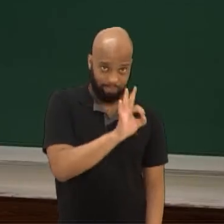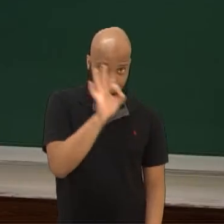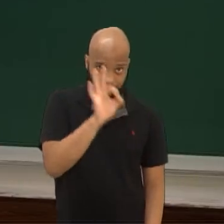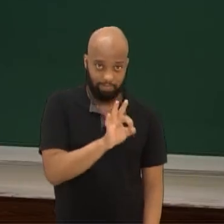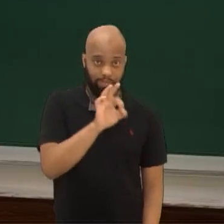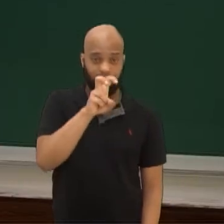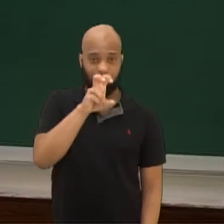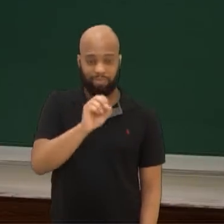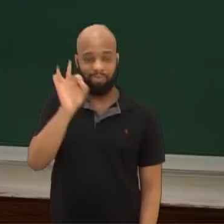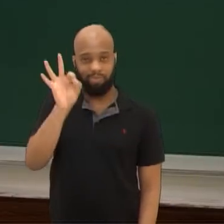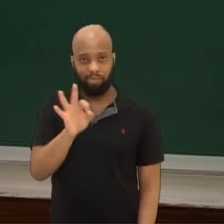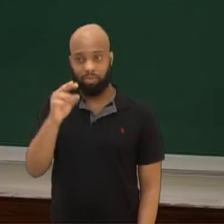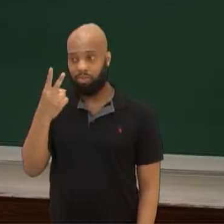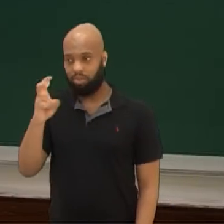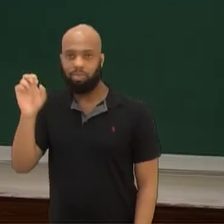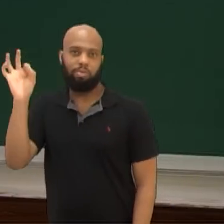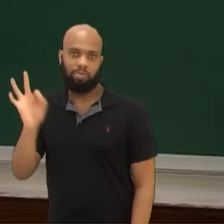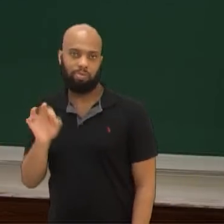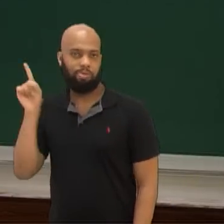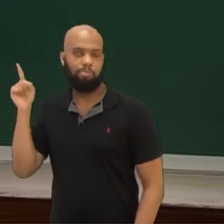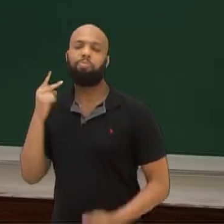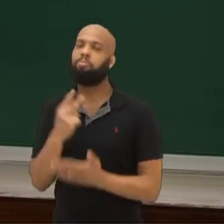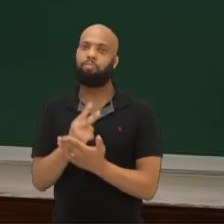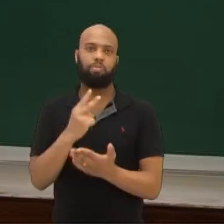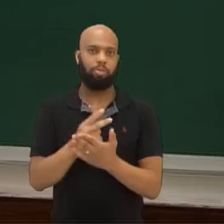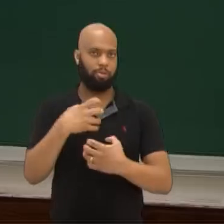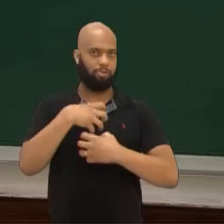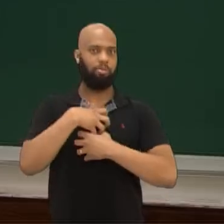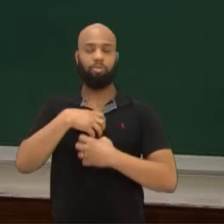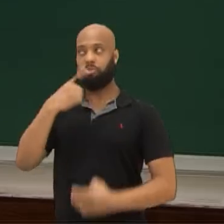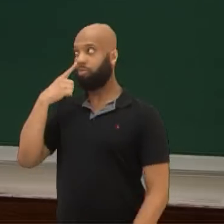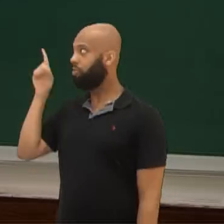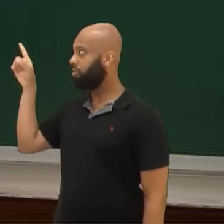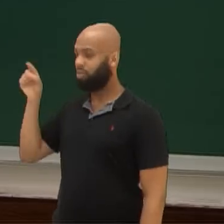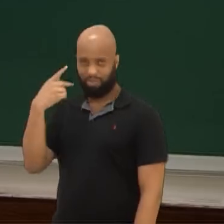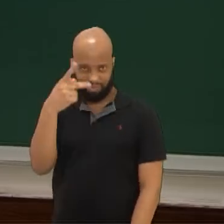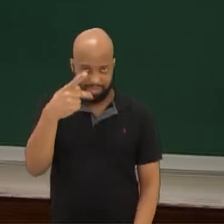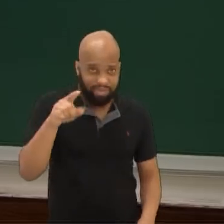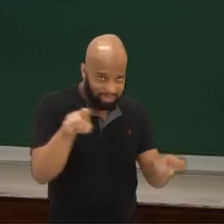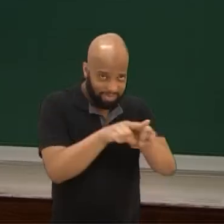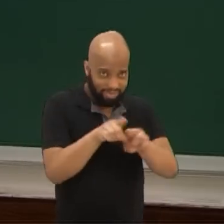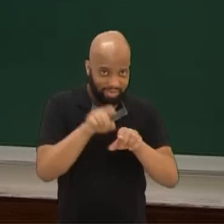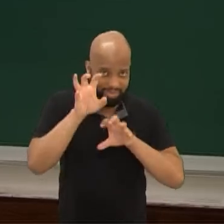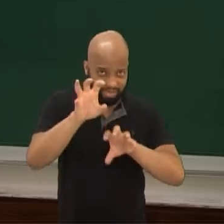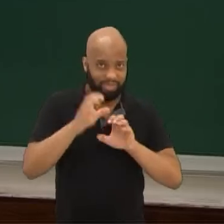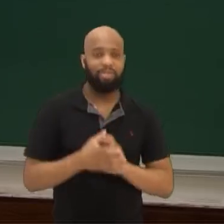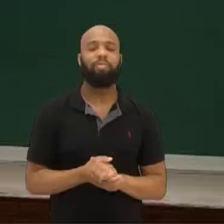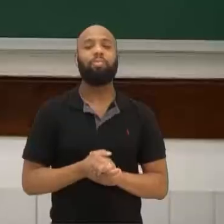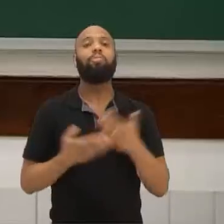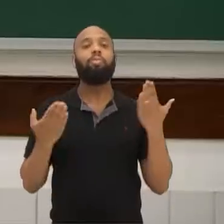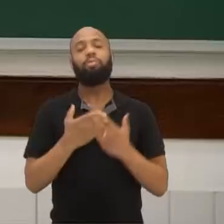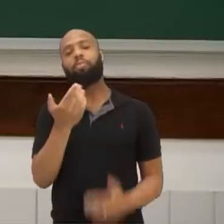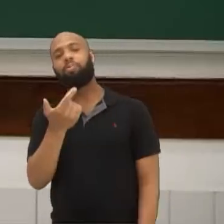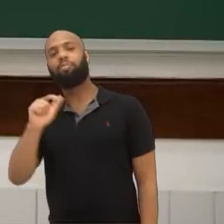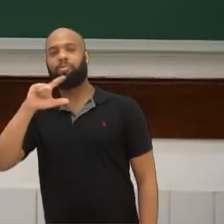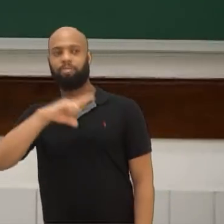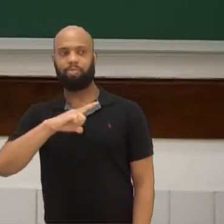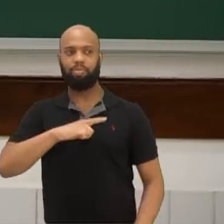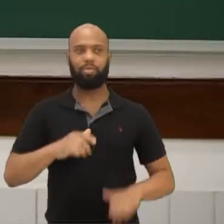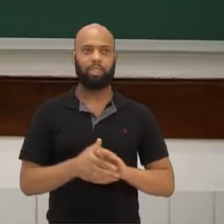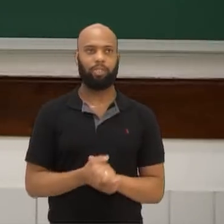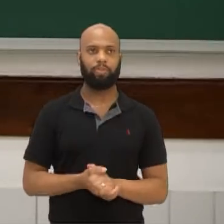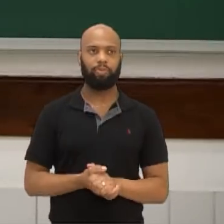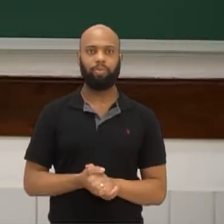25%. Aqui estamos trabalhando com a mesma forma. Olha como que ficou da prof. Vocês ficaram assim também? Agora vamos para o próximo, para a